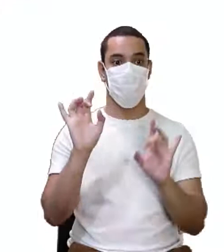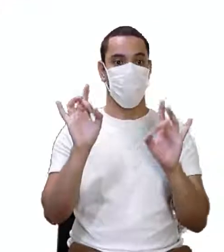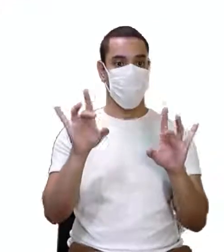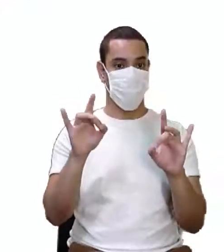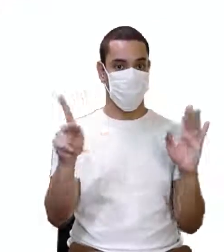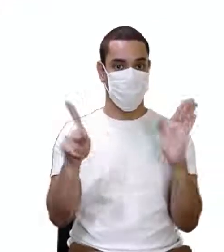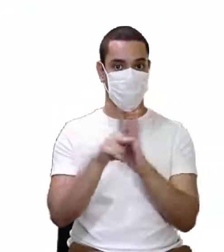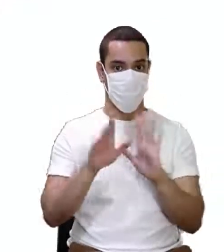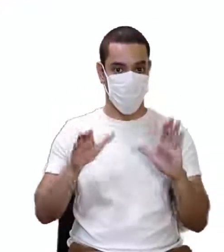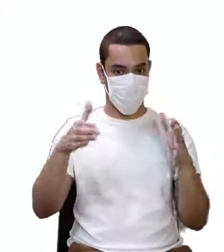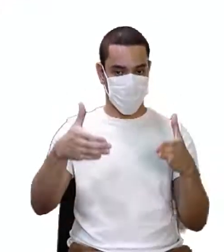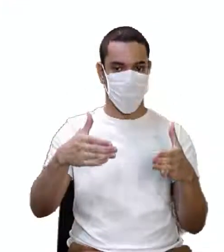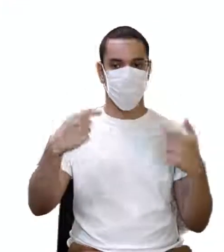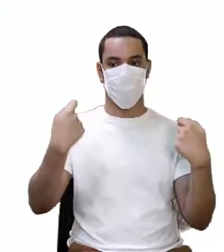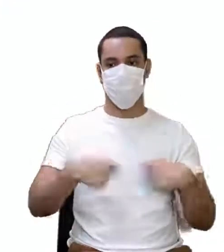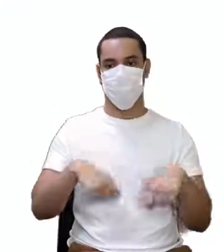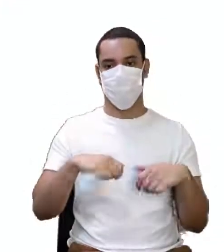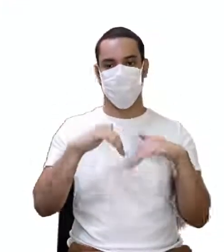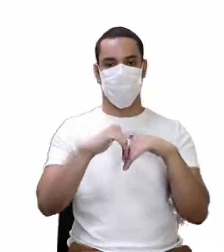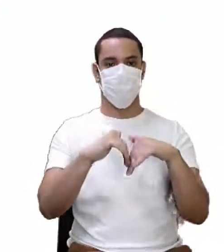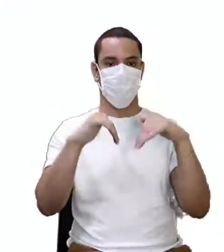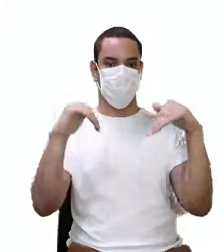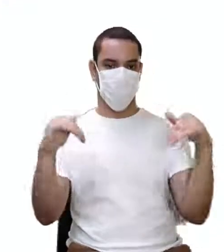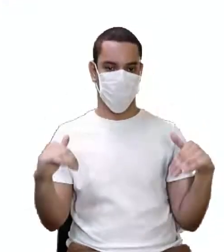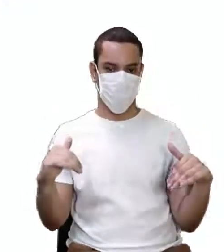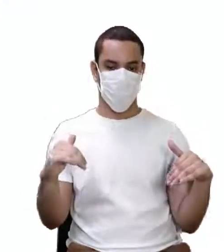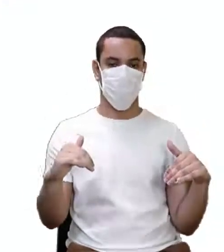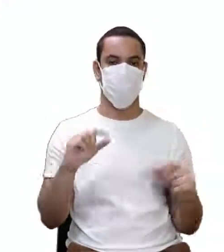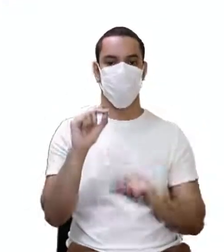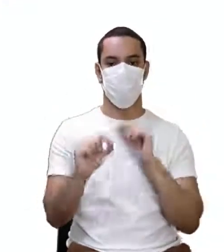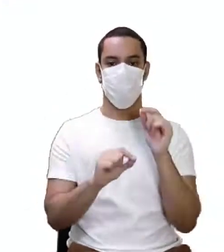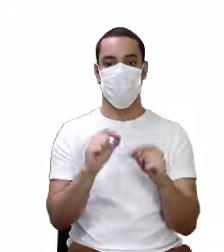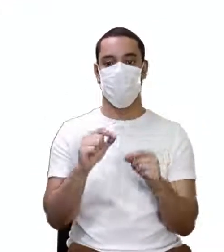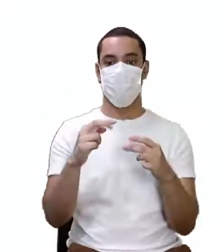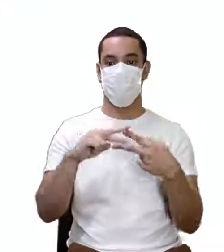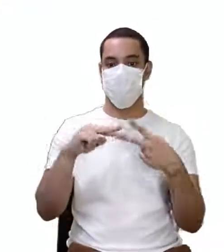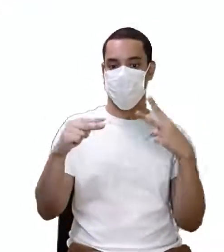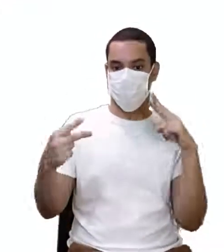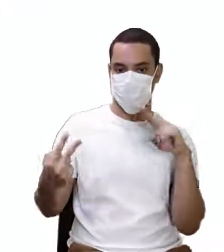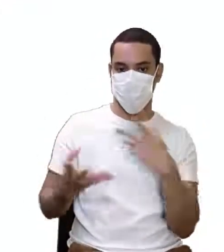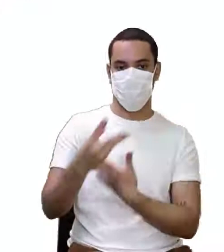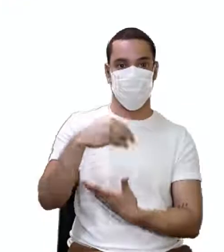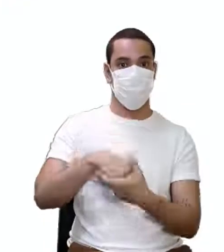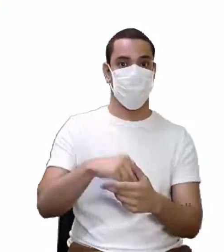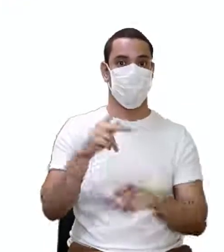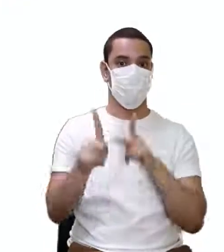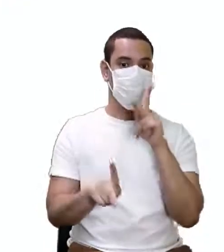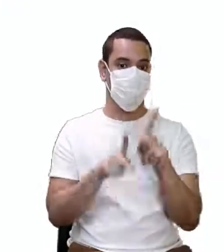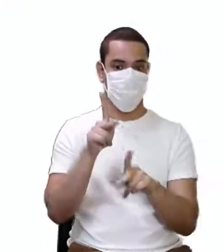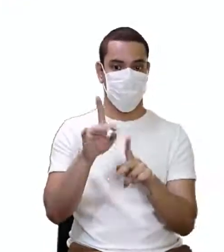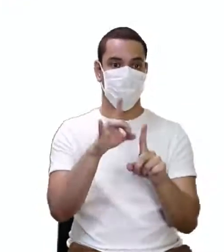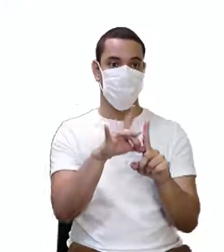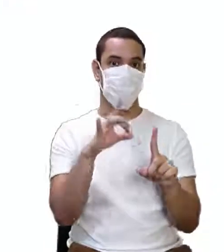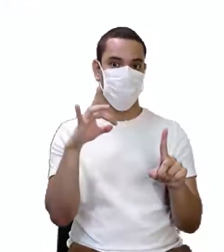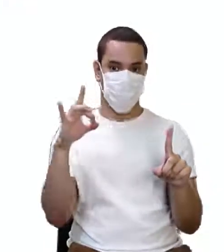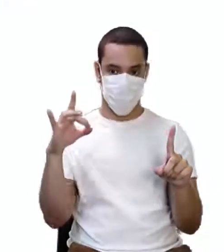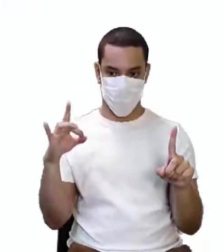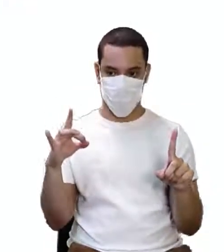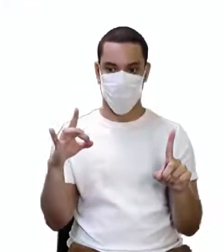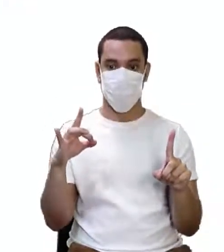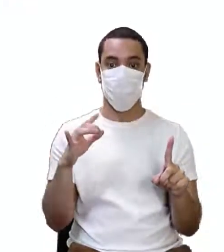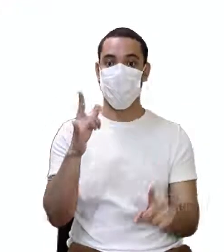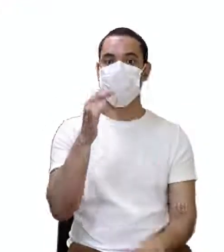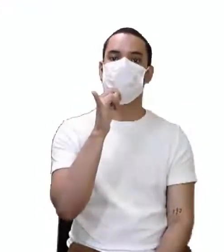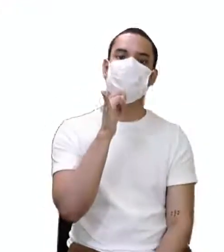especiação. É necessária a separação entre os fundos genéticos das populações isoladas. É o que a gente